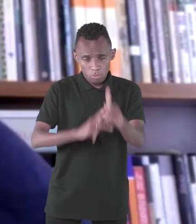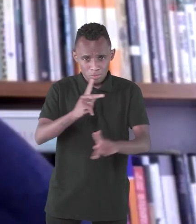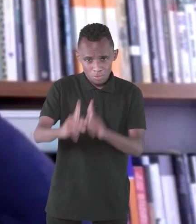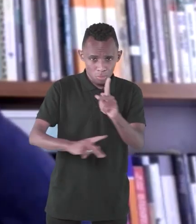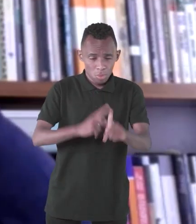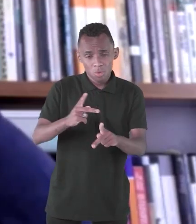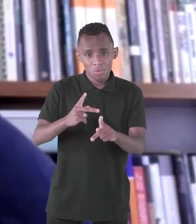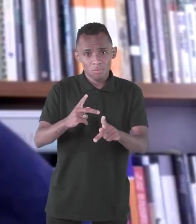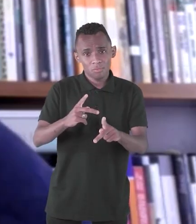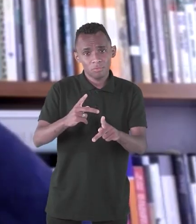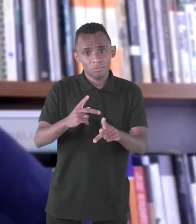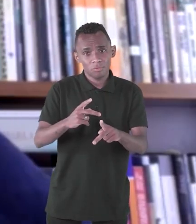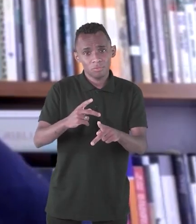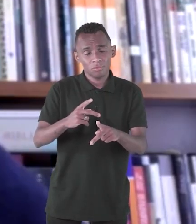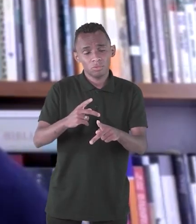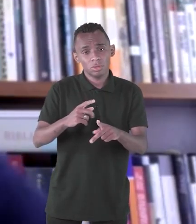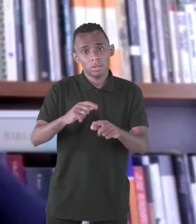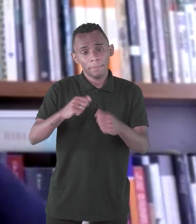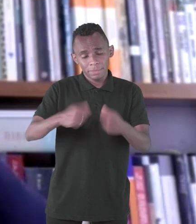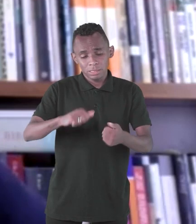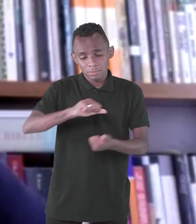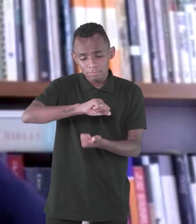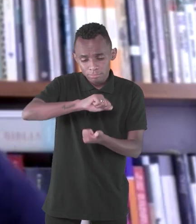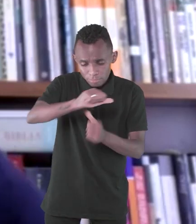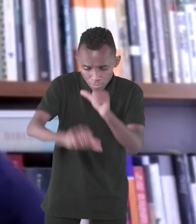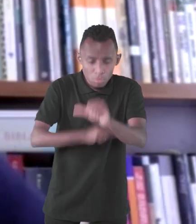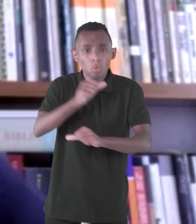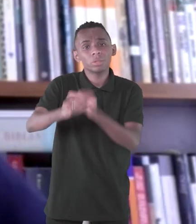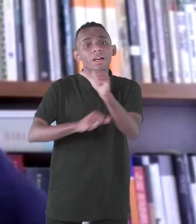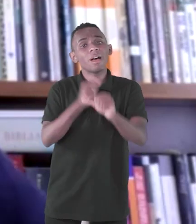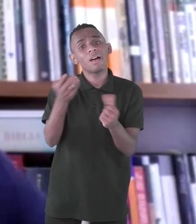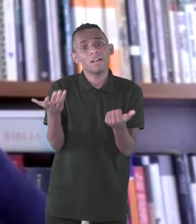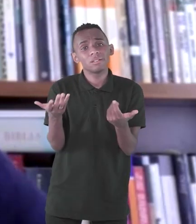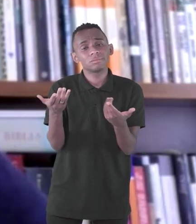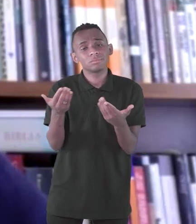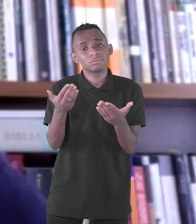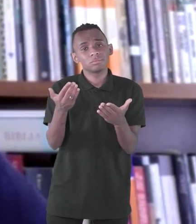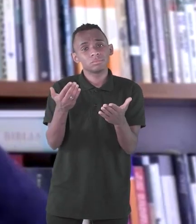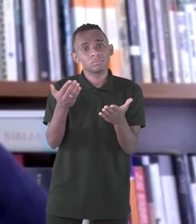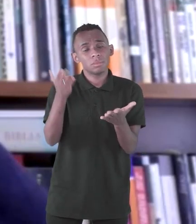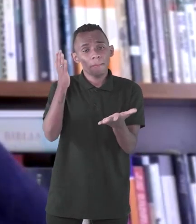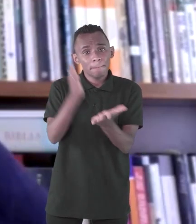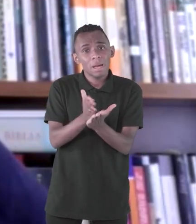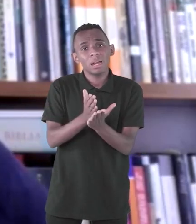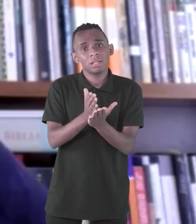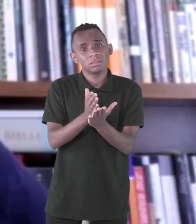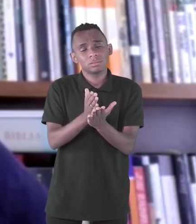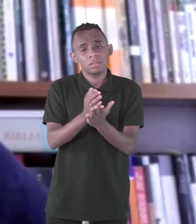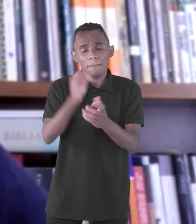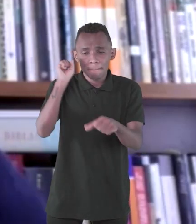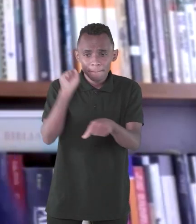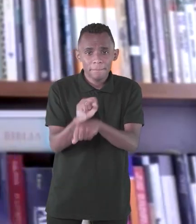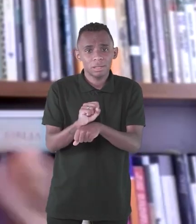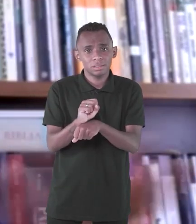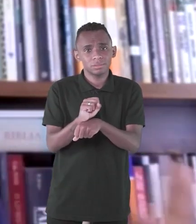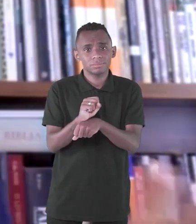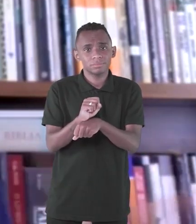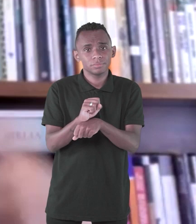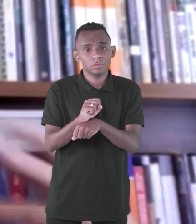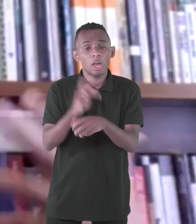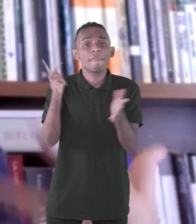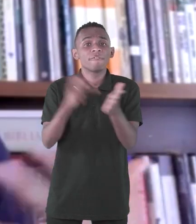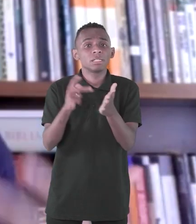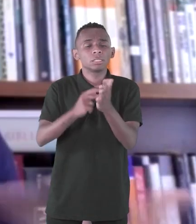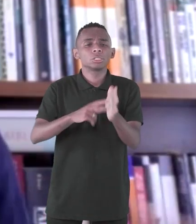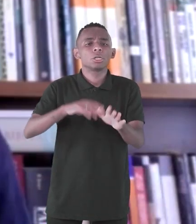mainstream corrupto, que seja, vamos ser, porque a gente tem que quebrar isso aí de alguma maneira. Sabe? A gente tem que mostrar